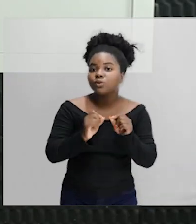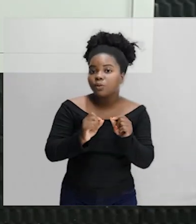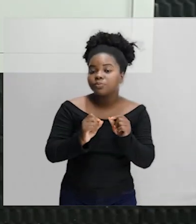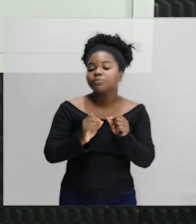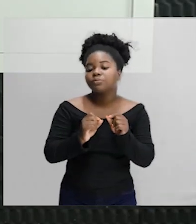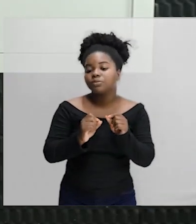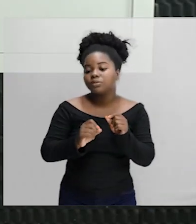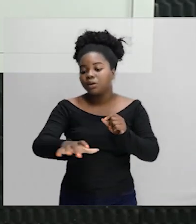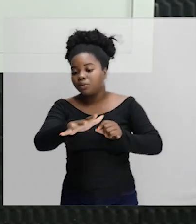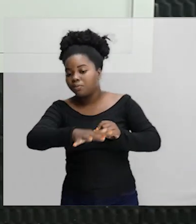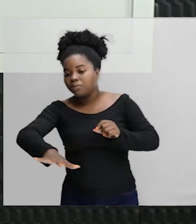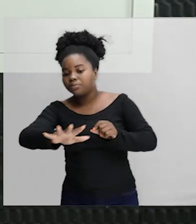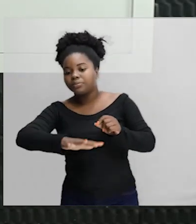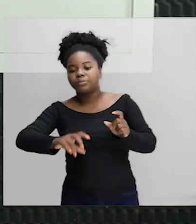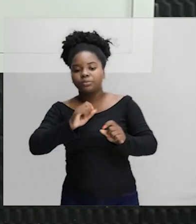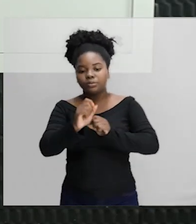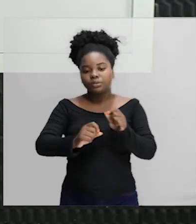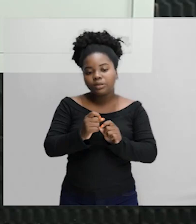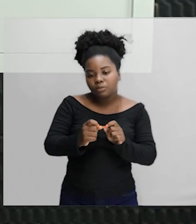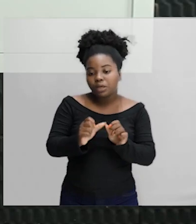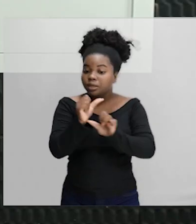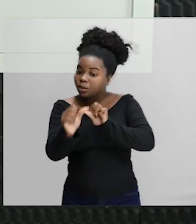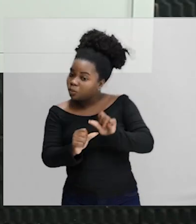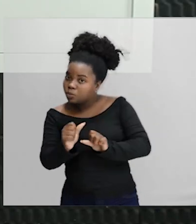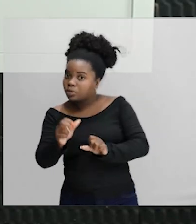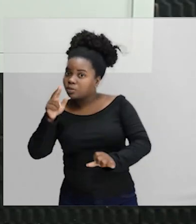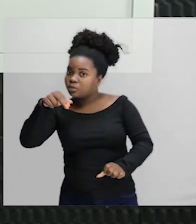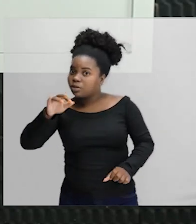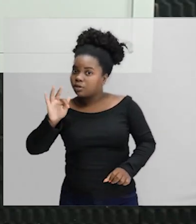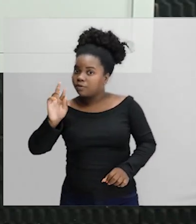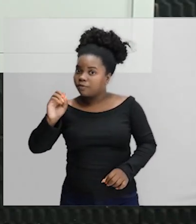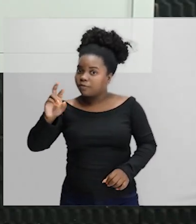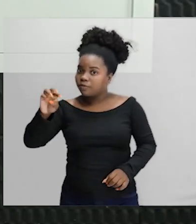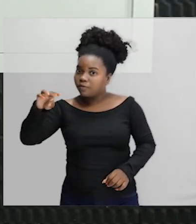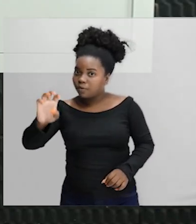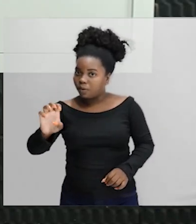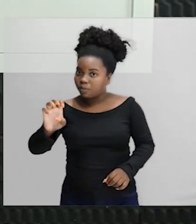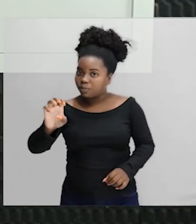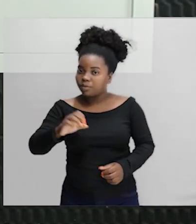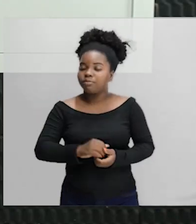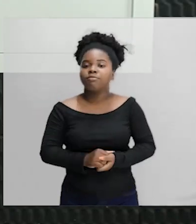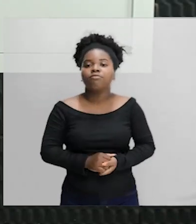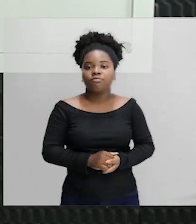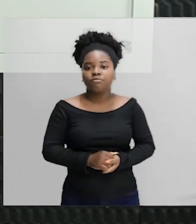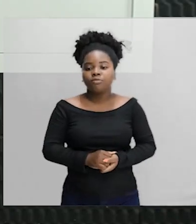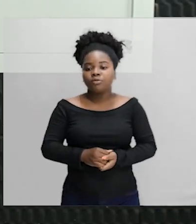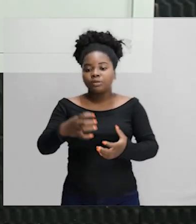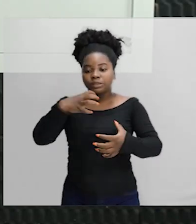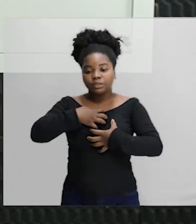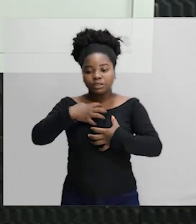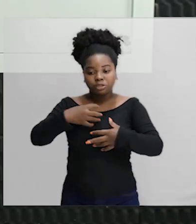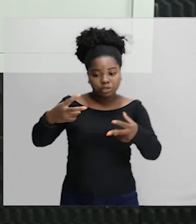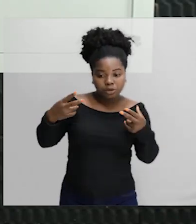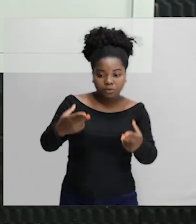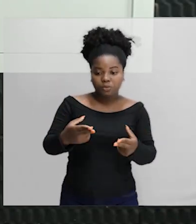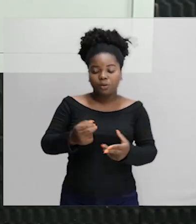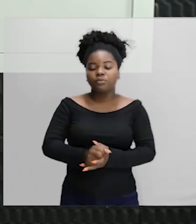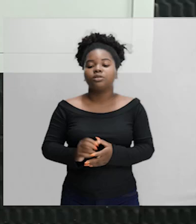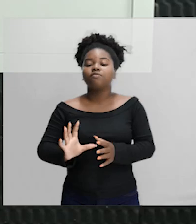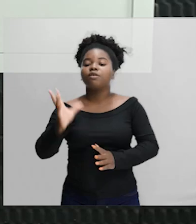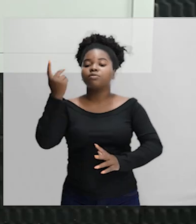um campo elétrico uniforme, tá, ok? Então nós temos já a ação no campo elétrico ali, tá, ok? Então ali vai